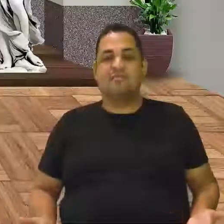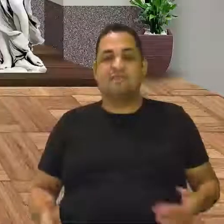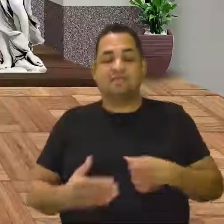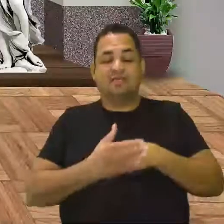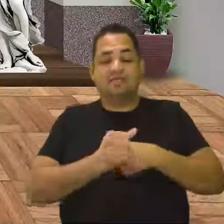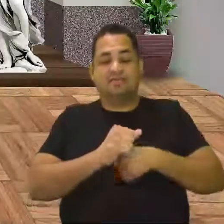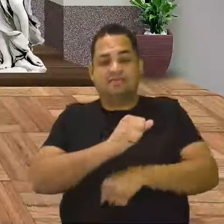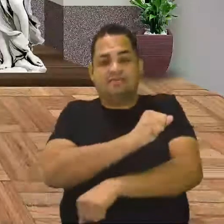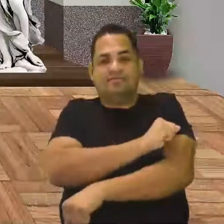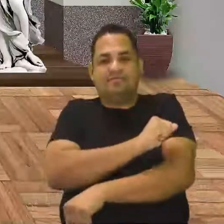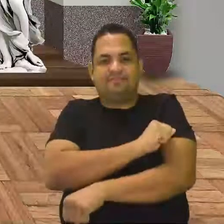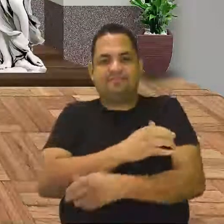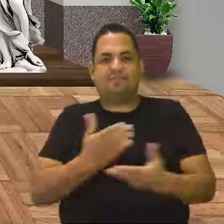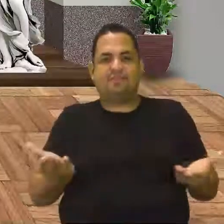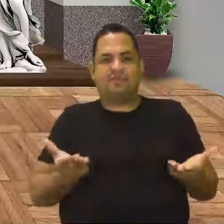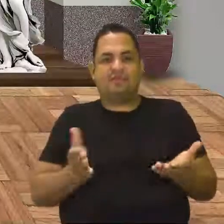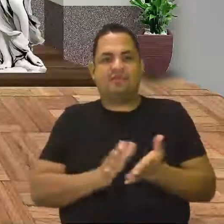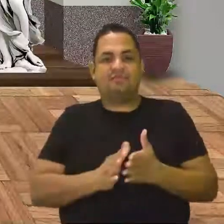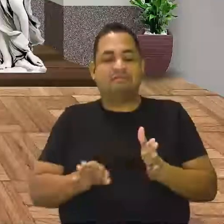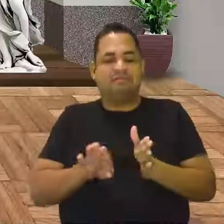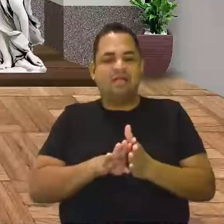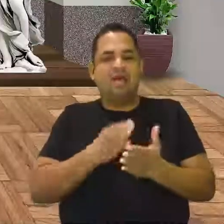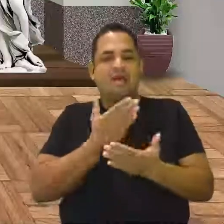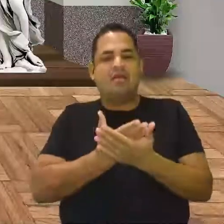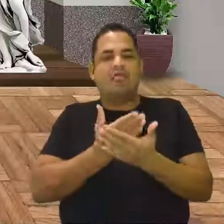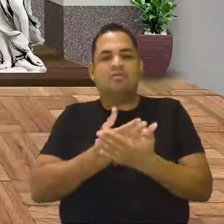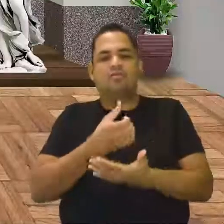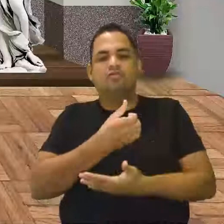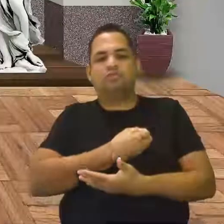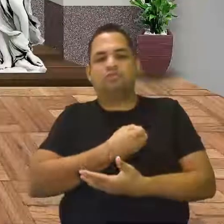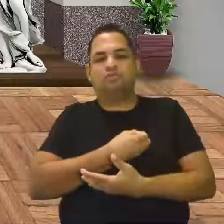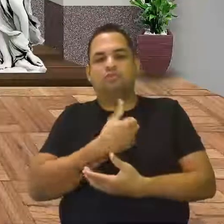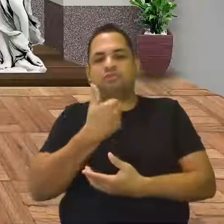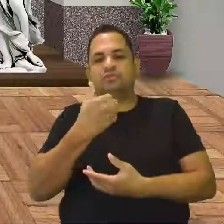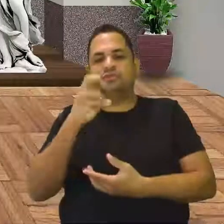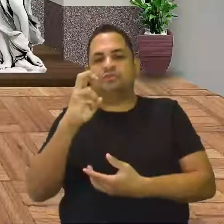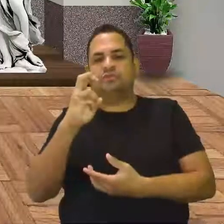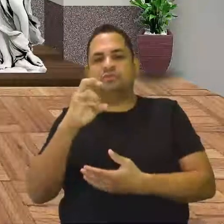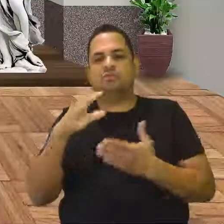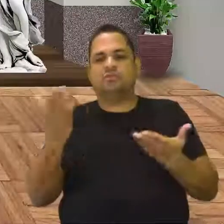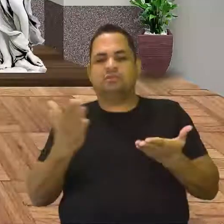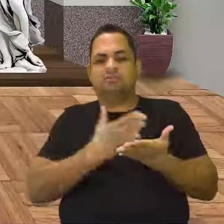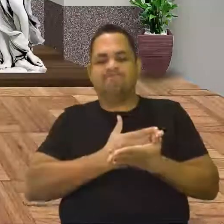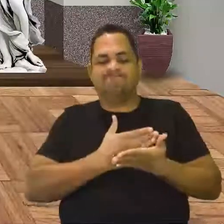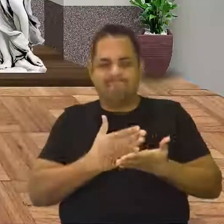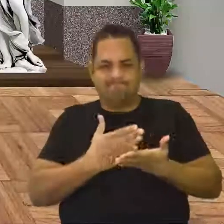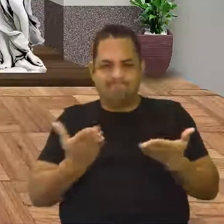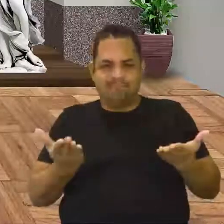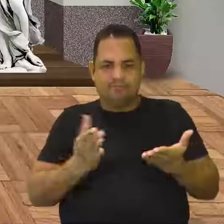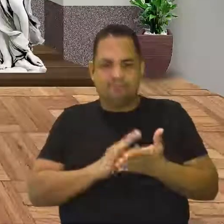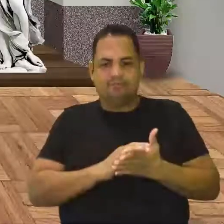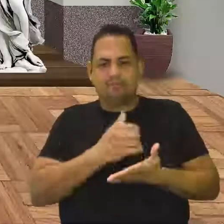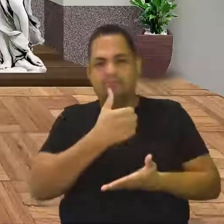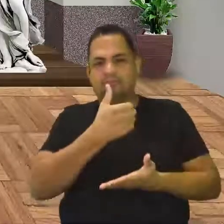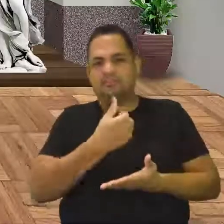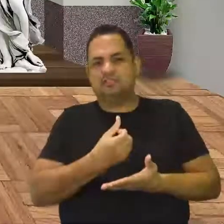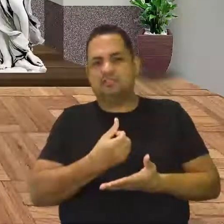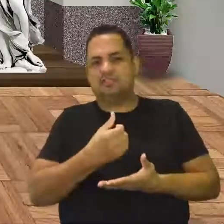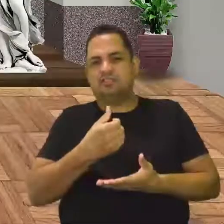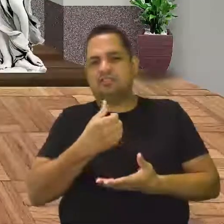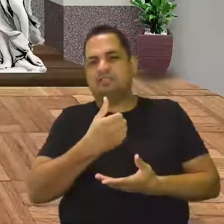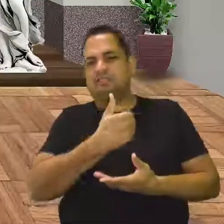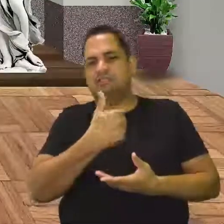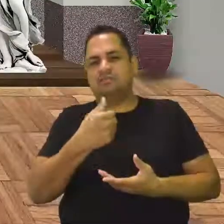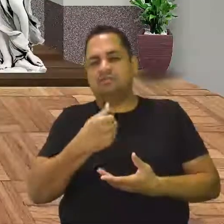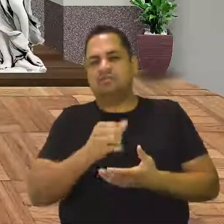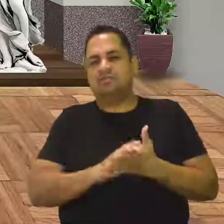Queridos alunos, chegamos à aula 15. E a partir da aula 15, 16 e 17, a gente vai ter